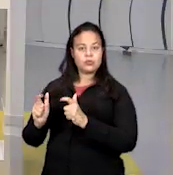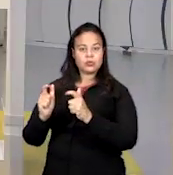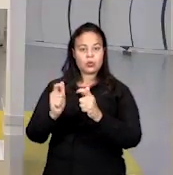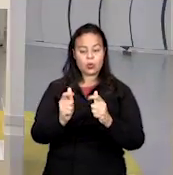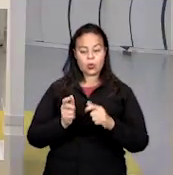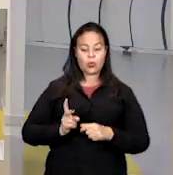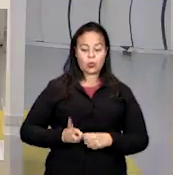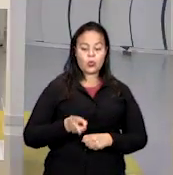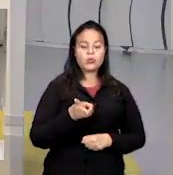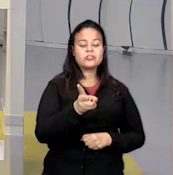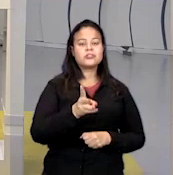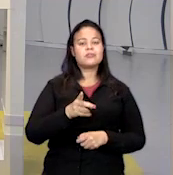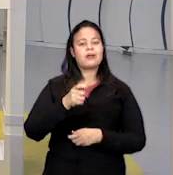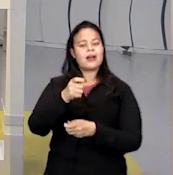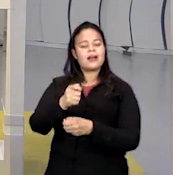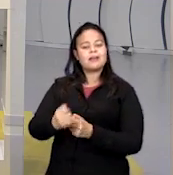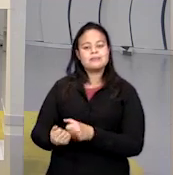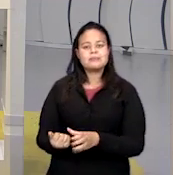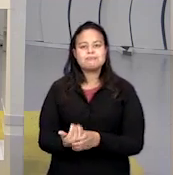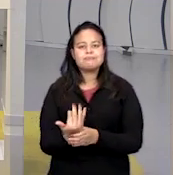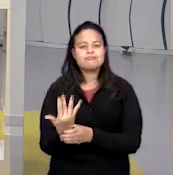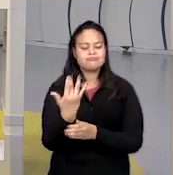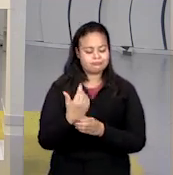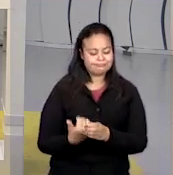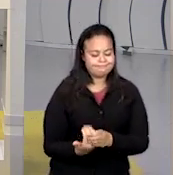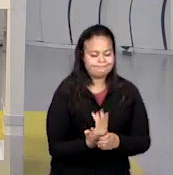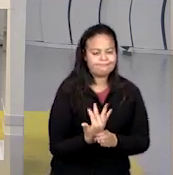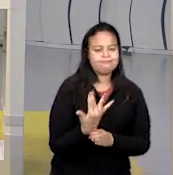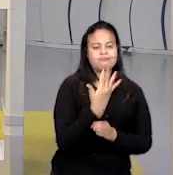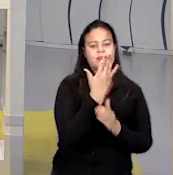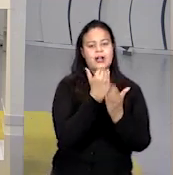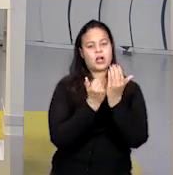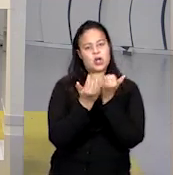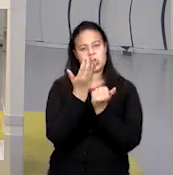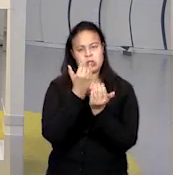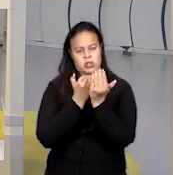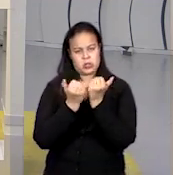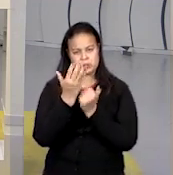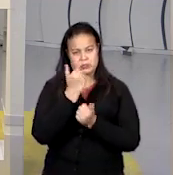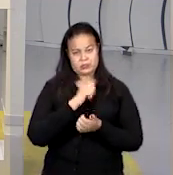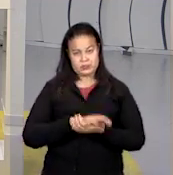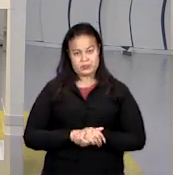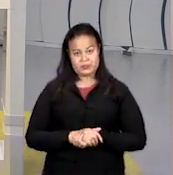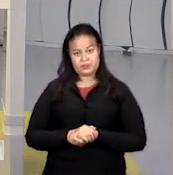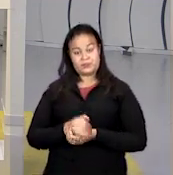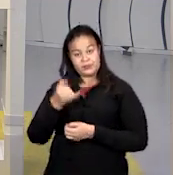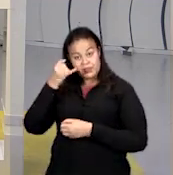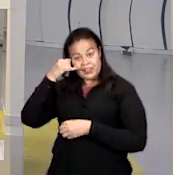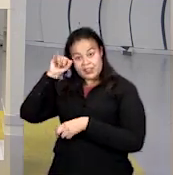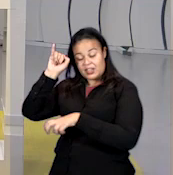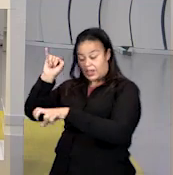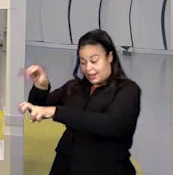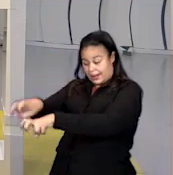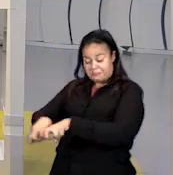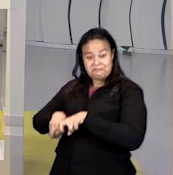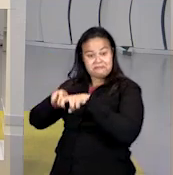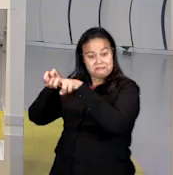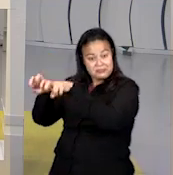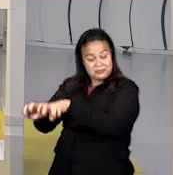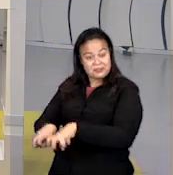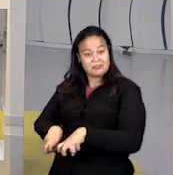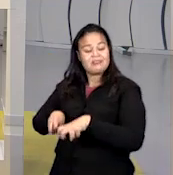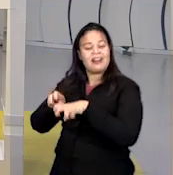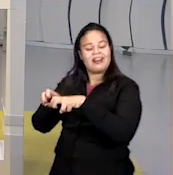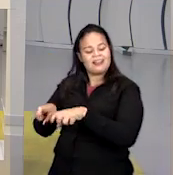continuar praticando esta produção desses alimentos. A pecuária também afeta